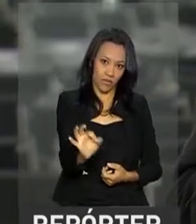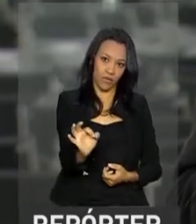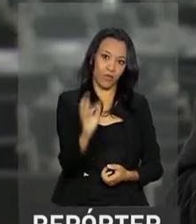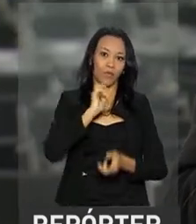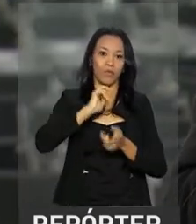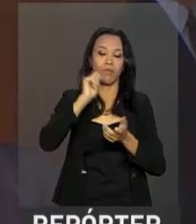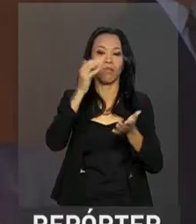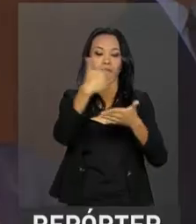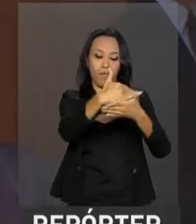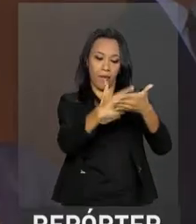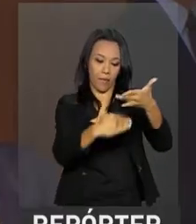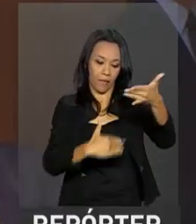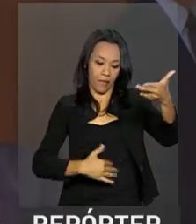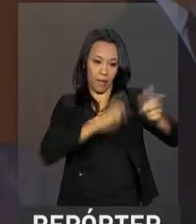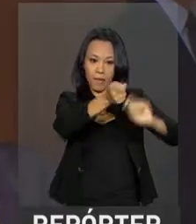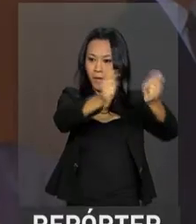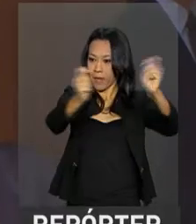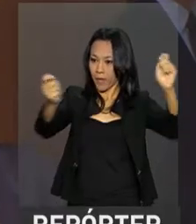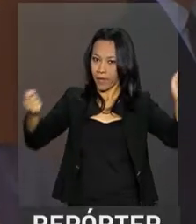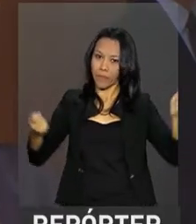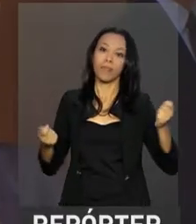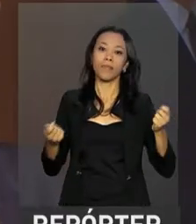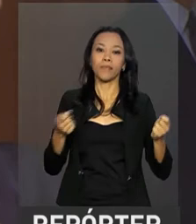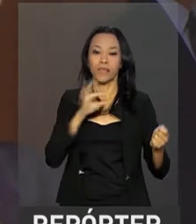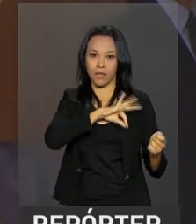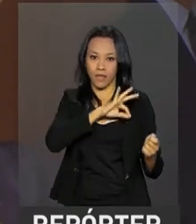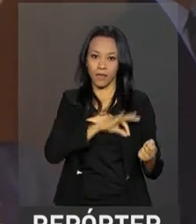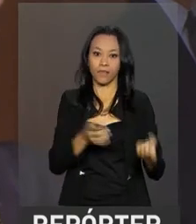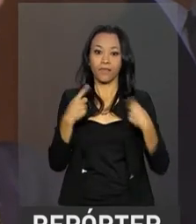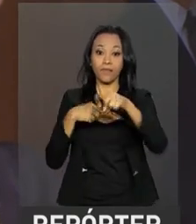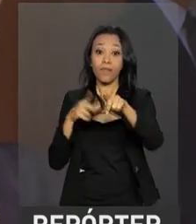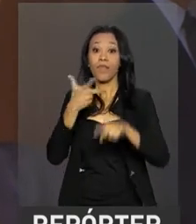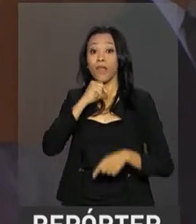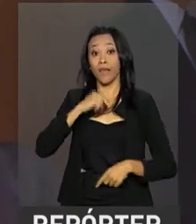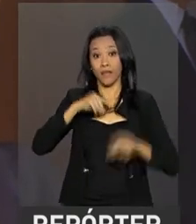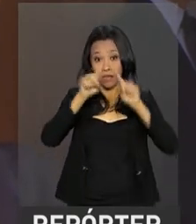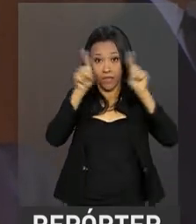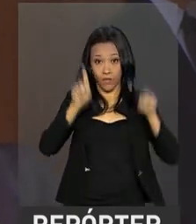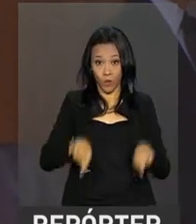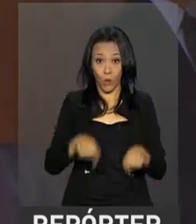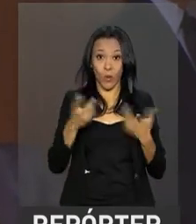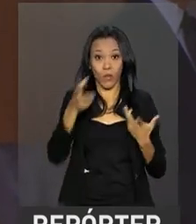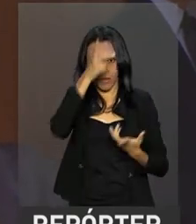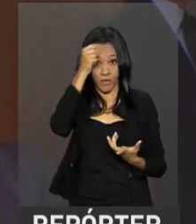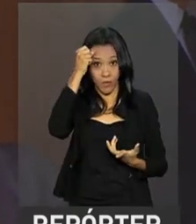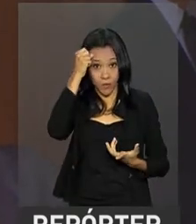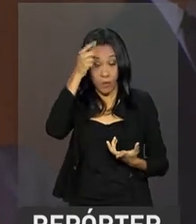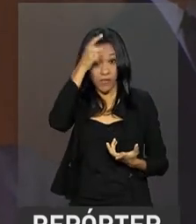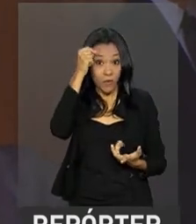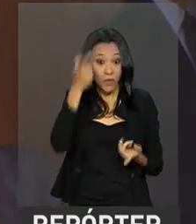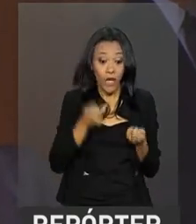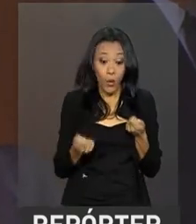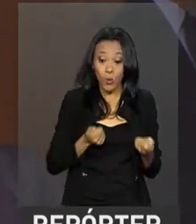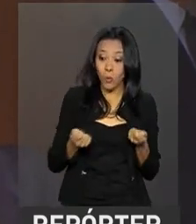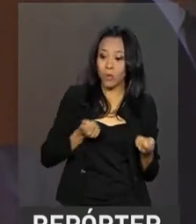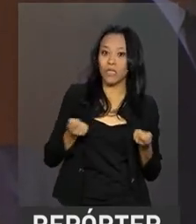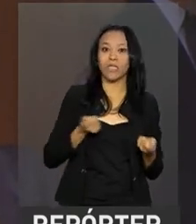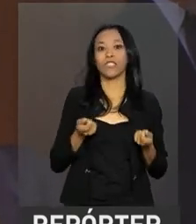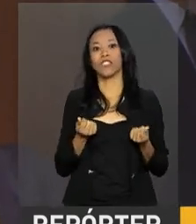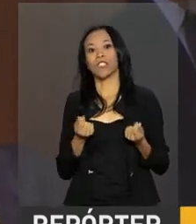pagamentos para quem tem o fundo que é mais de quatro novos servidores a prefeitura faz uma economia brutal então eu tenho que falar em gestão